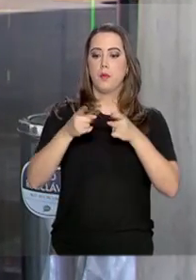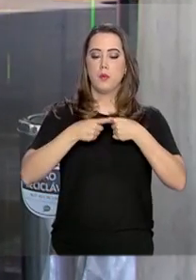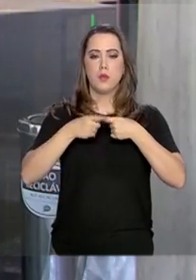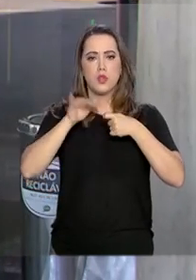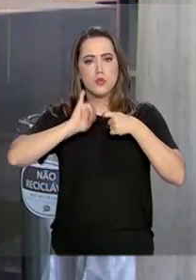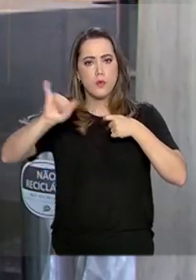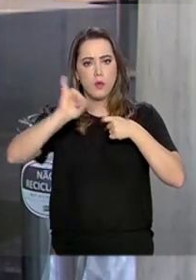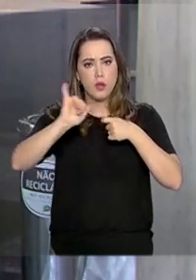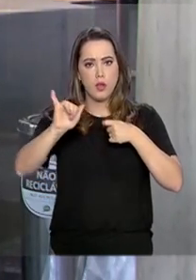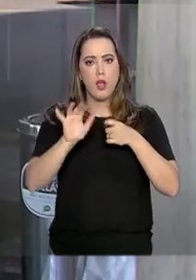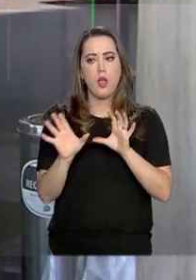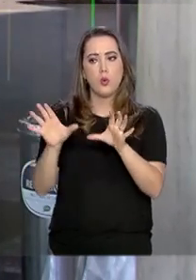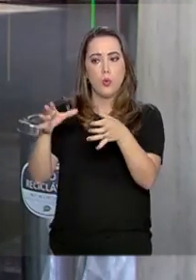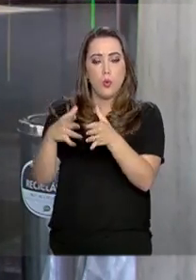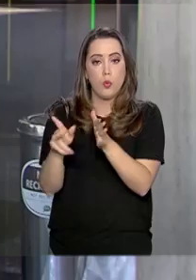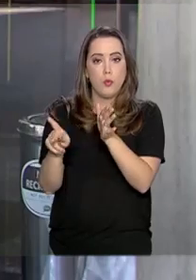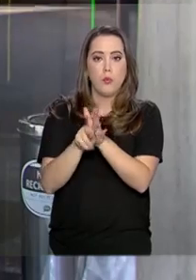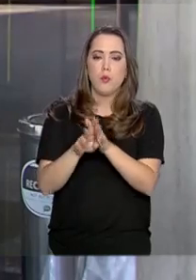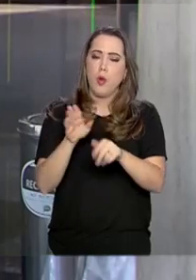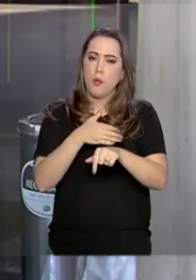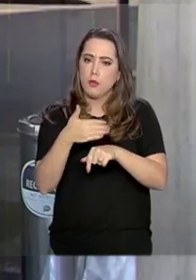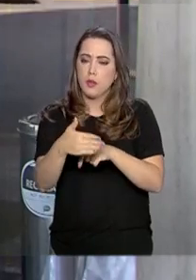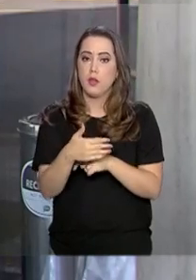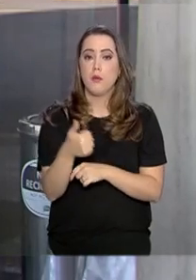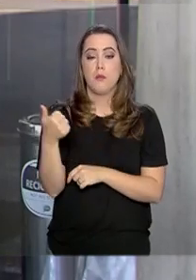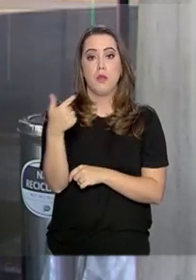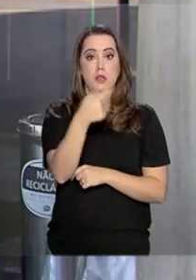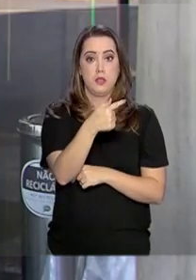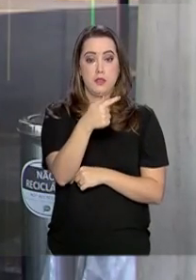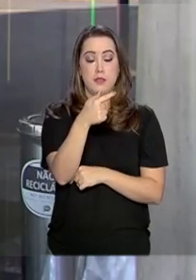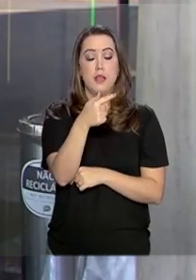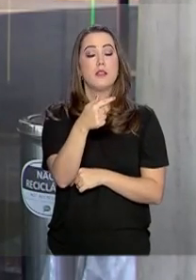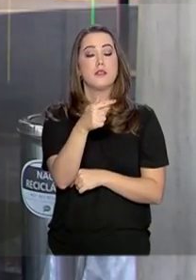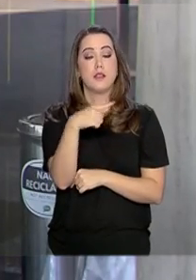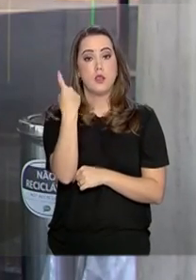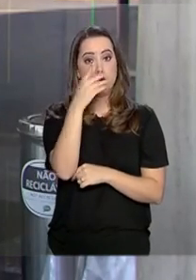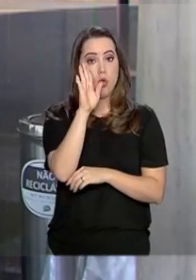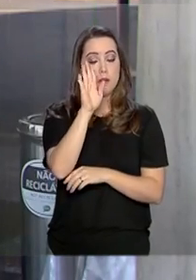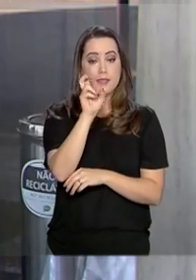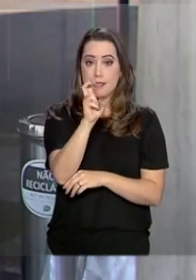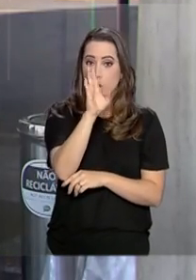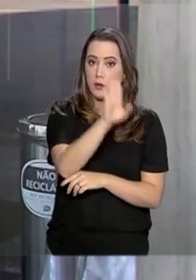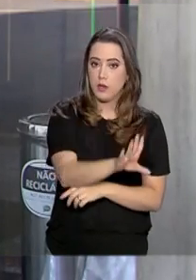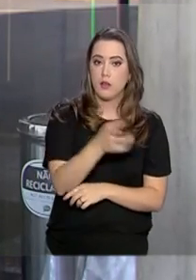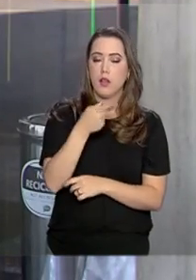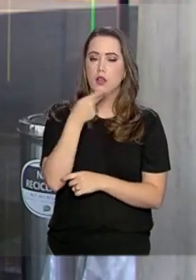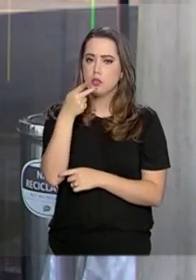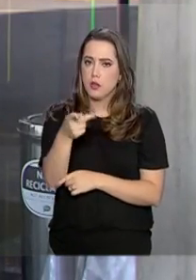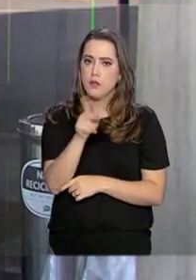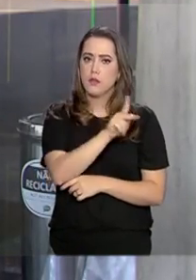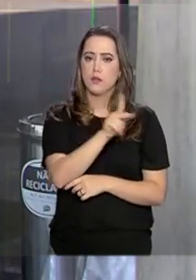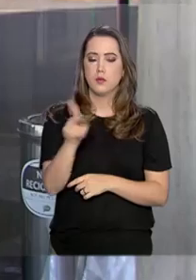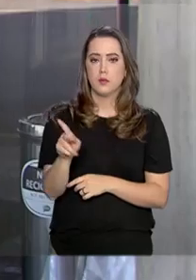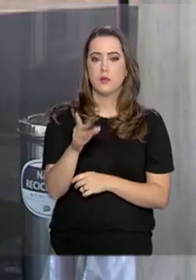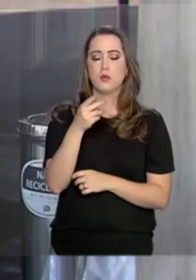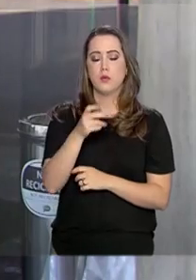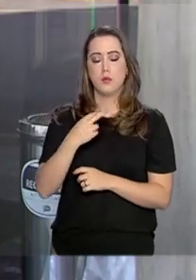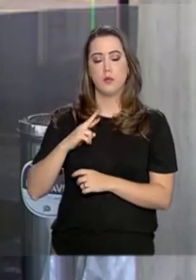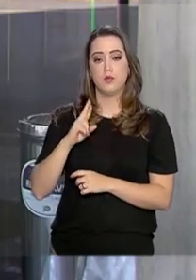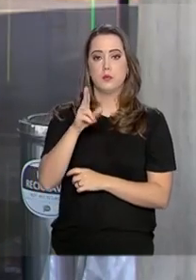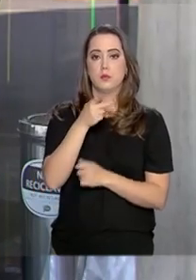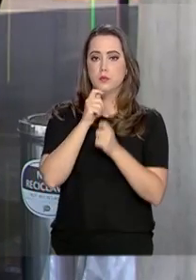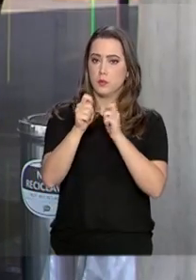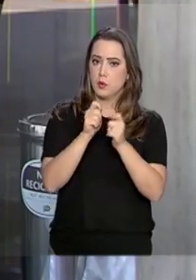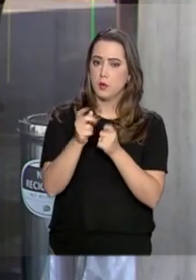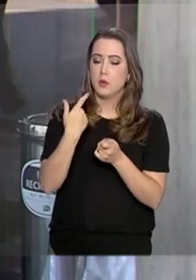seja autorizado pela equipe médica. Às 17 horas, haverá briefing à imprensa com o porta-voz da Presidência da República, General